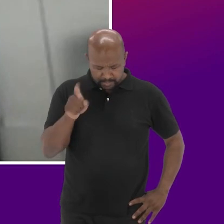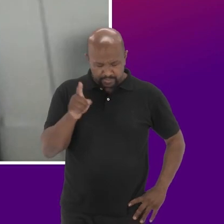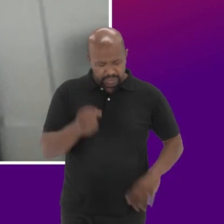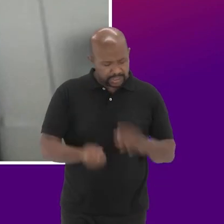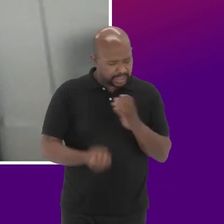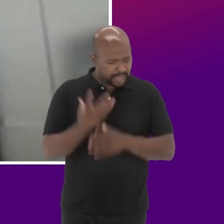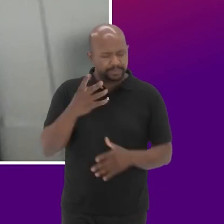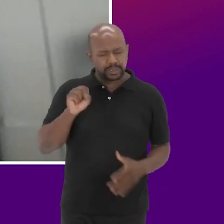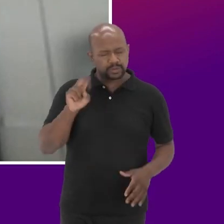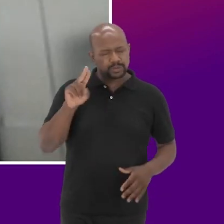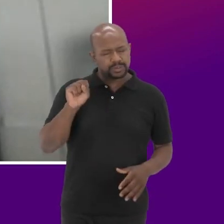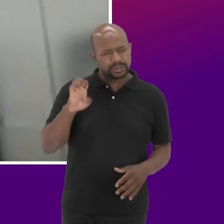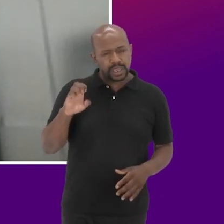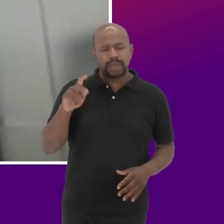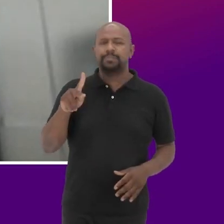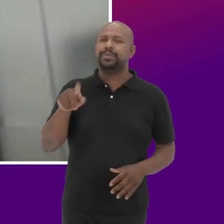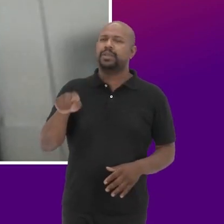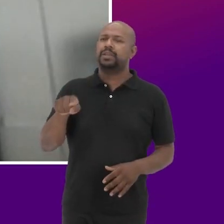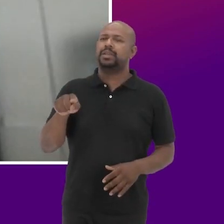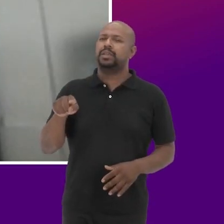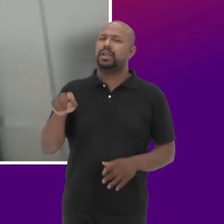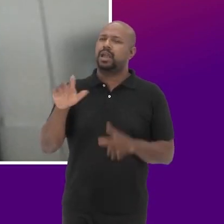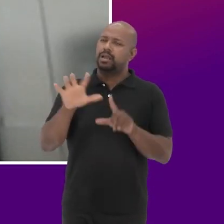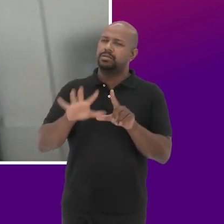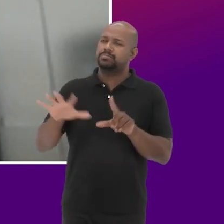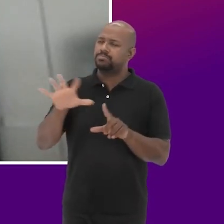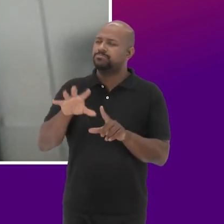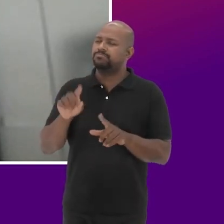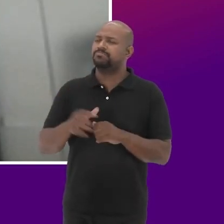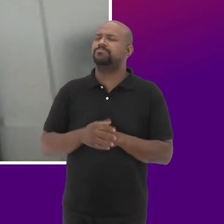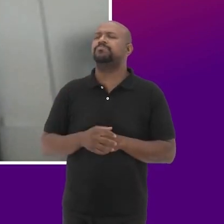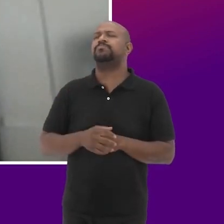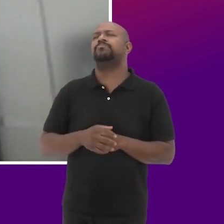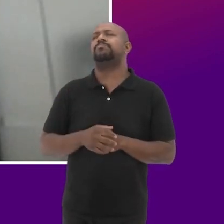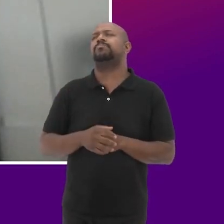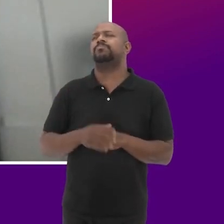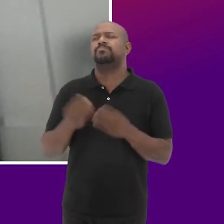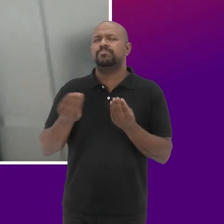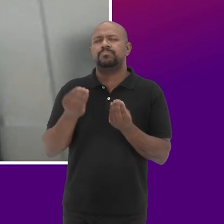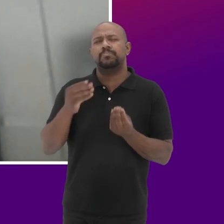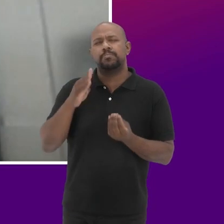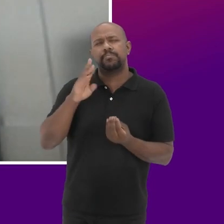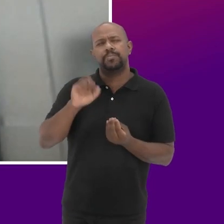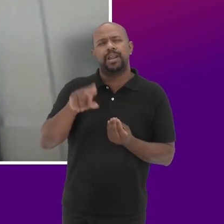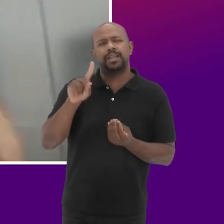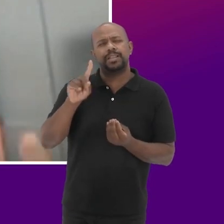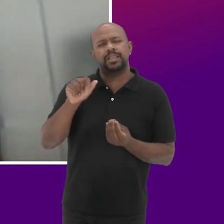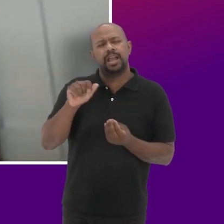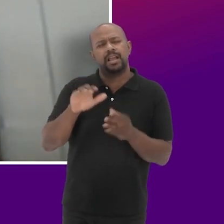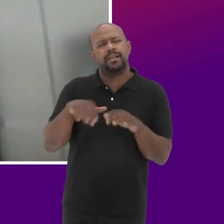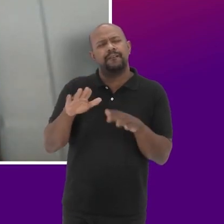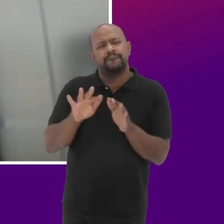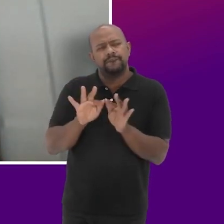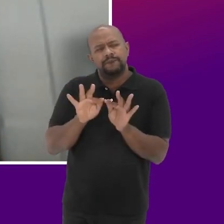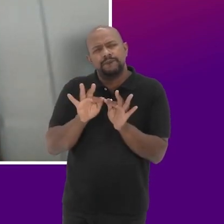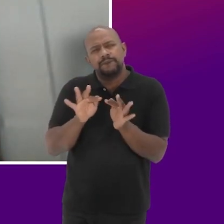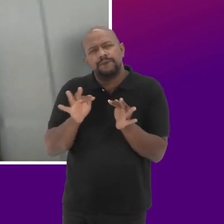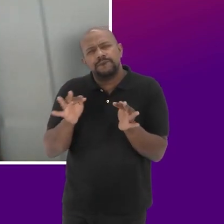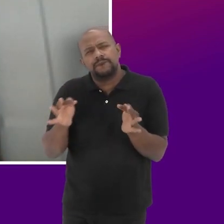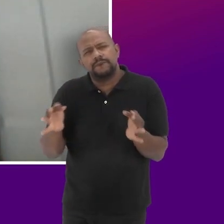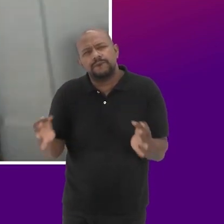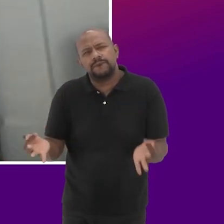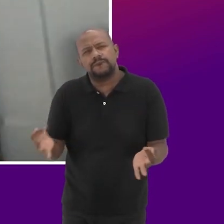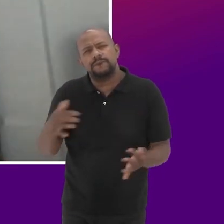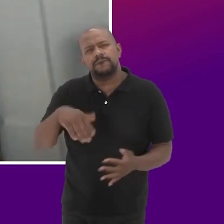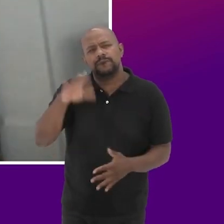do que foi criado pela SUSEP, que é o Sandbox, que é uma forma mais branda ou mais light, vamos dizer assim,